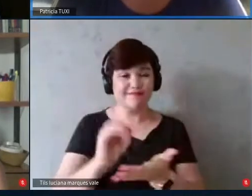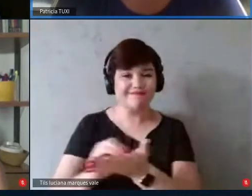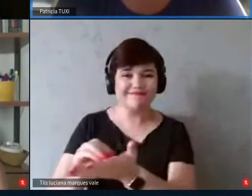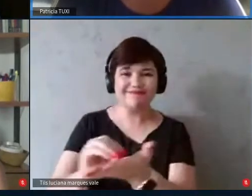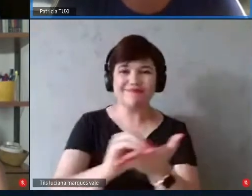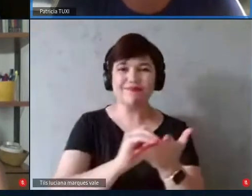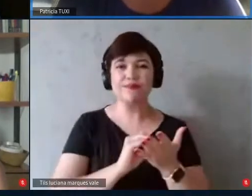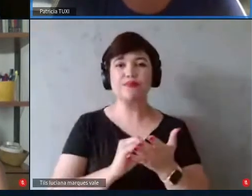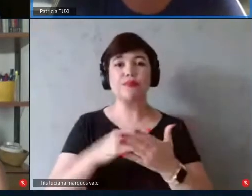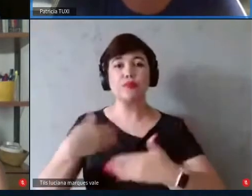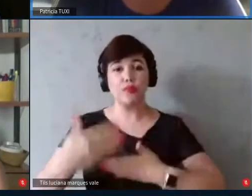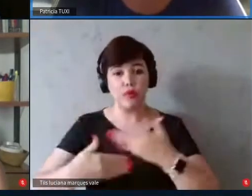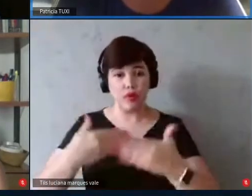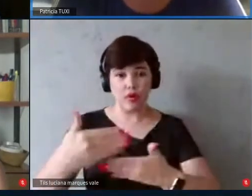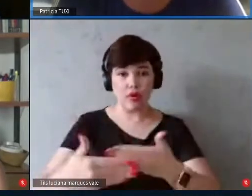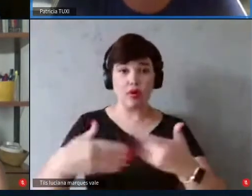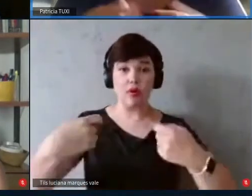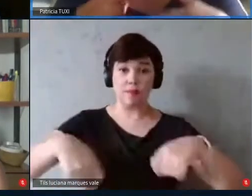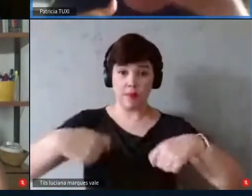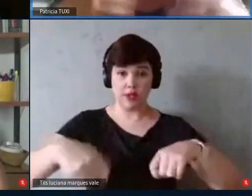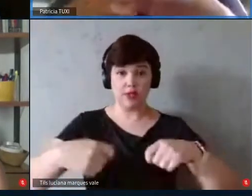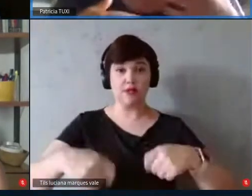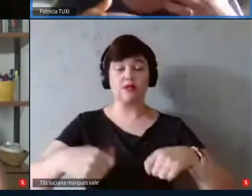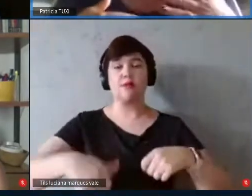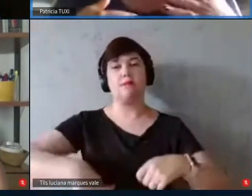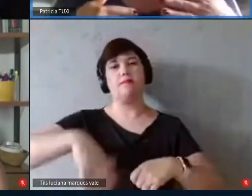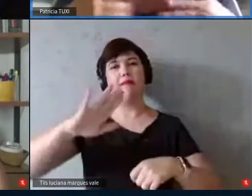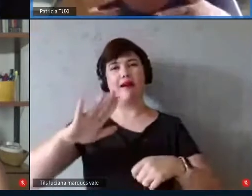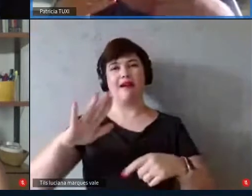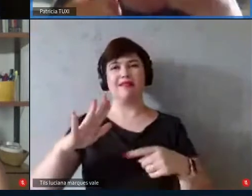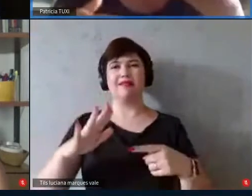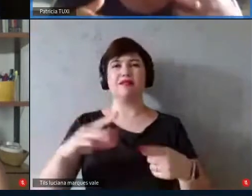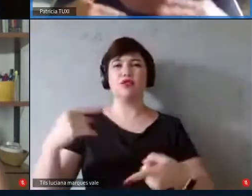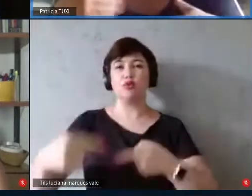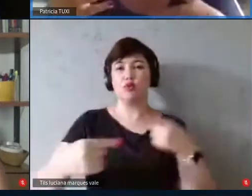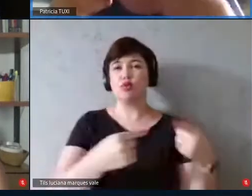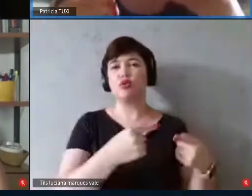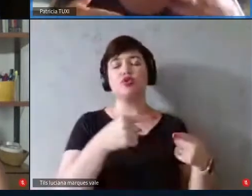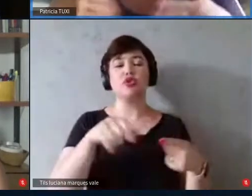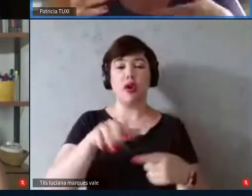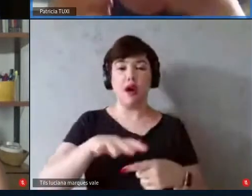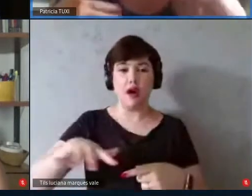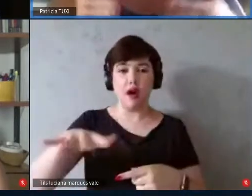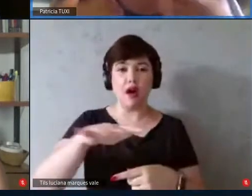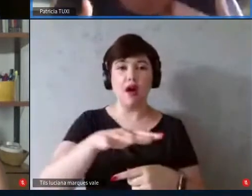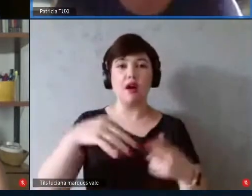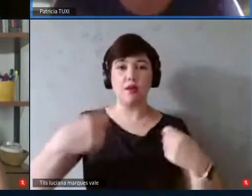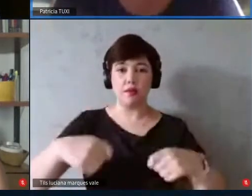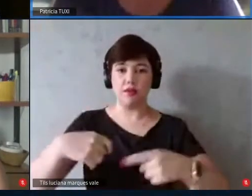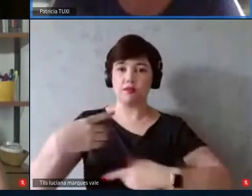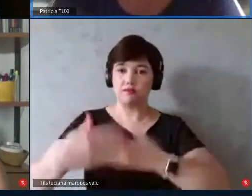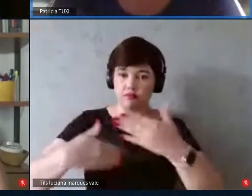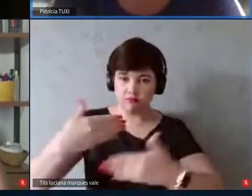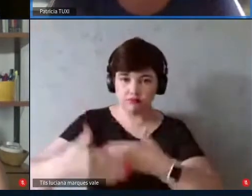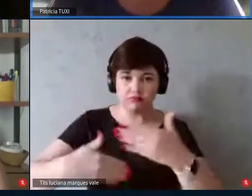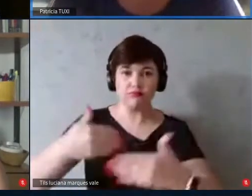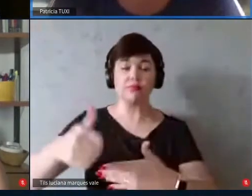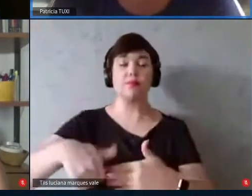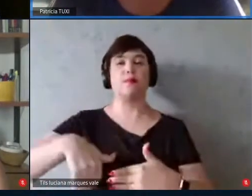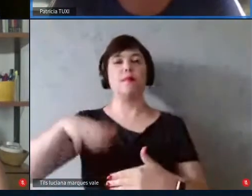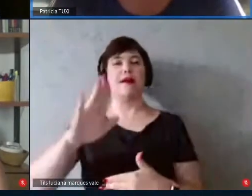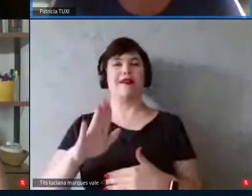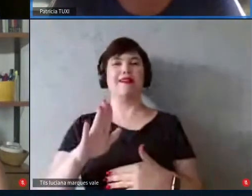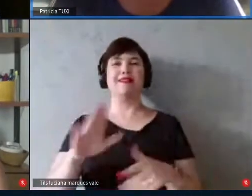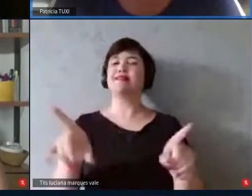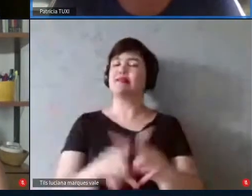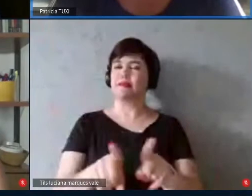um desenvolvimento e uma necessidade uma área de pesquisa que precisa de um desenvolvimento ainda